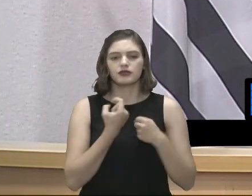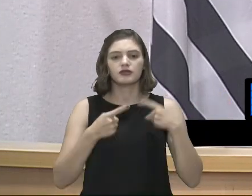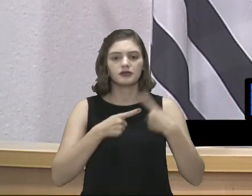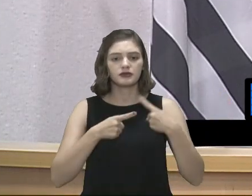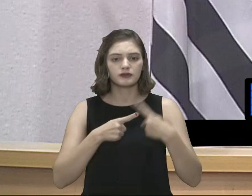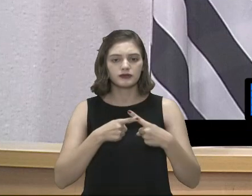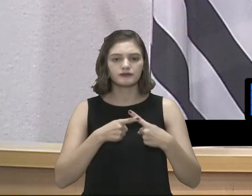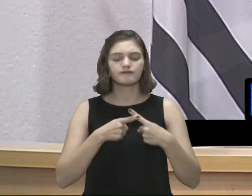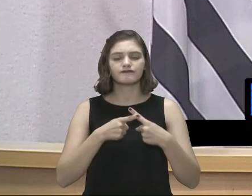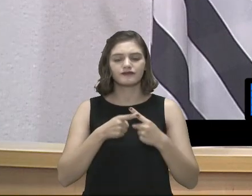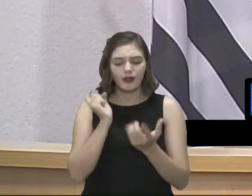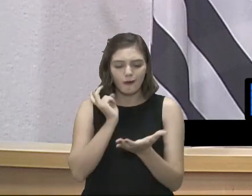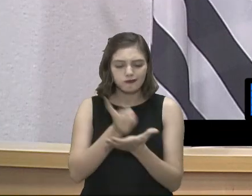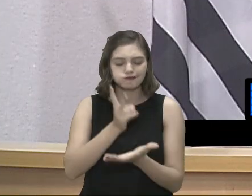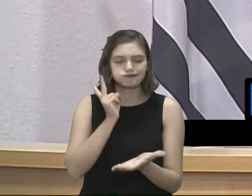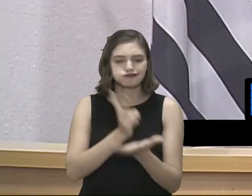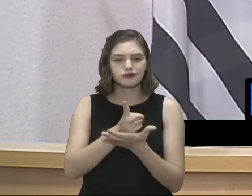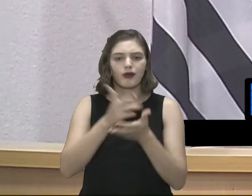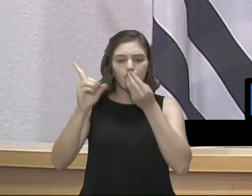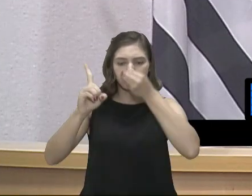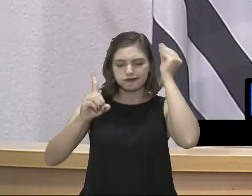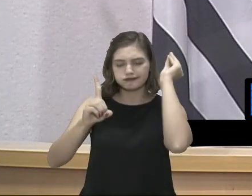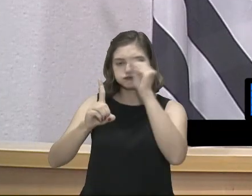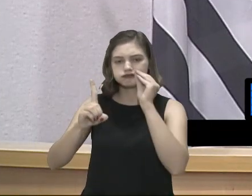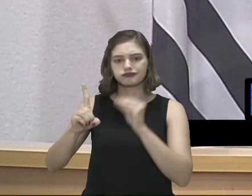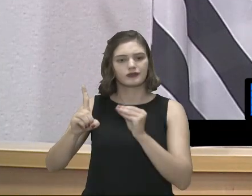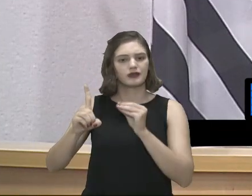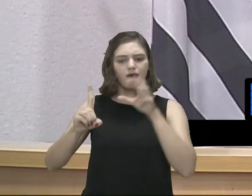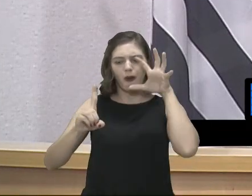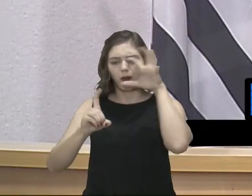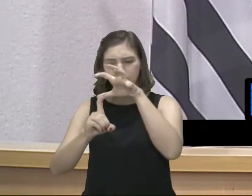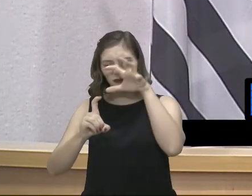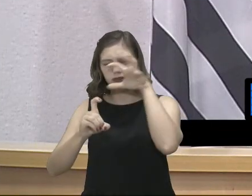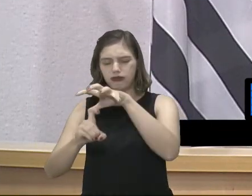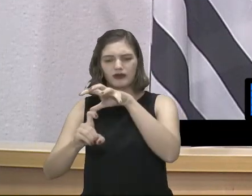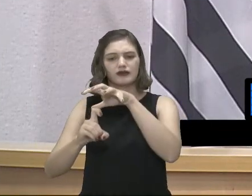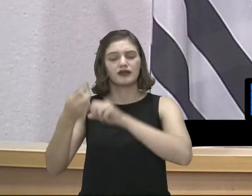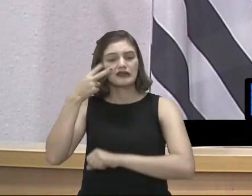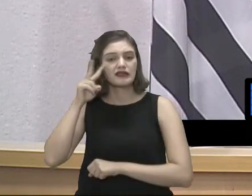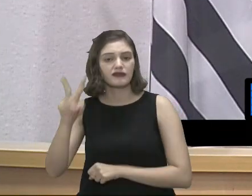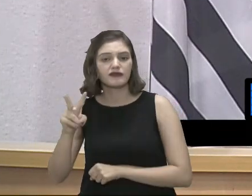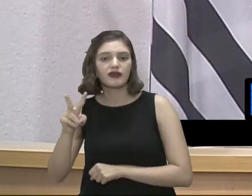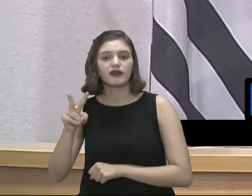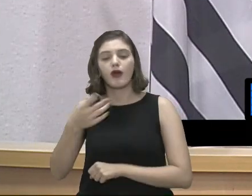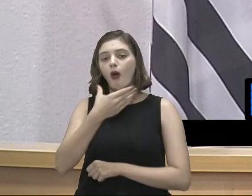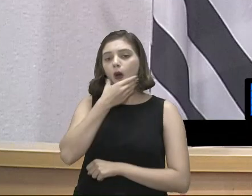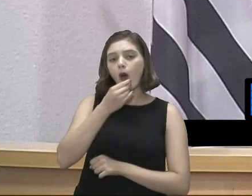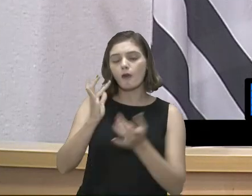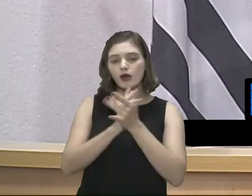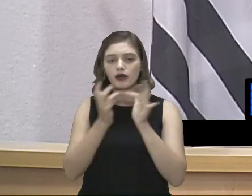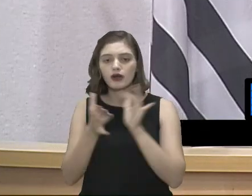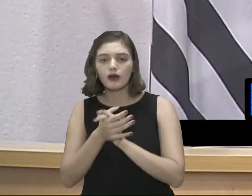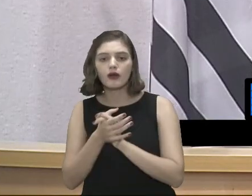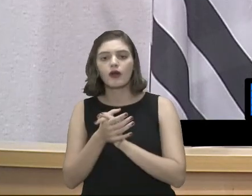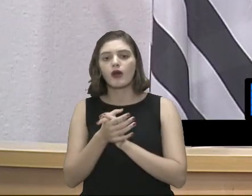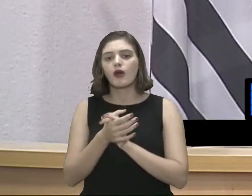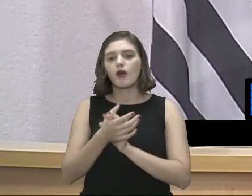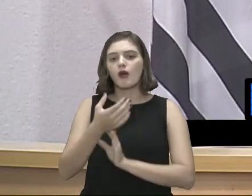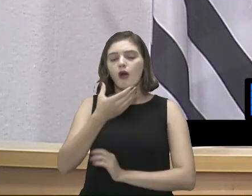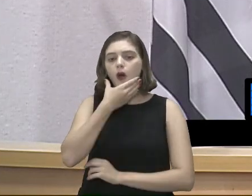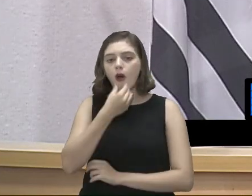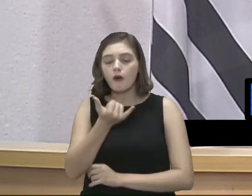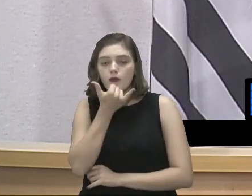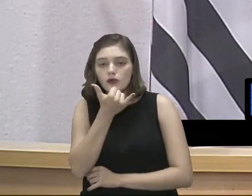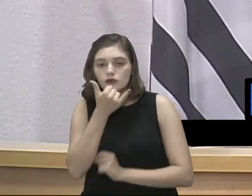um constante assédio nas minhas redes sociais, não é pouco. E você vai ver o perfil, homem casado, homem lá com, desculpem